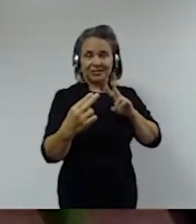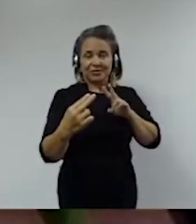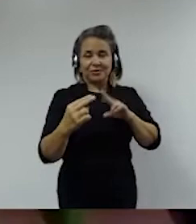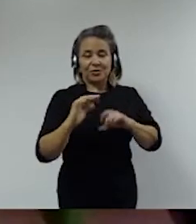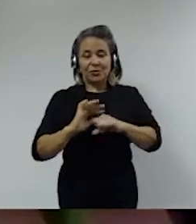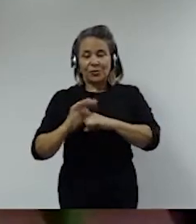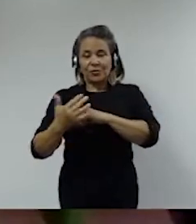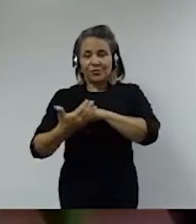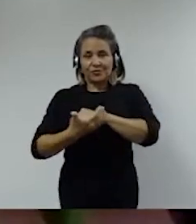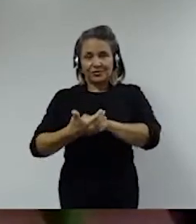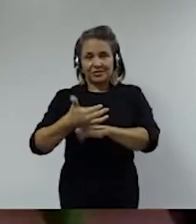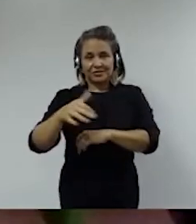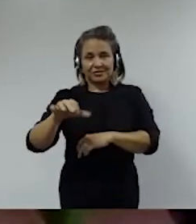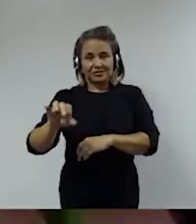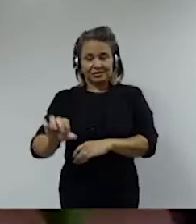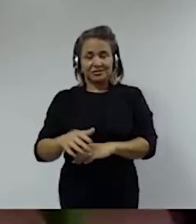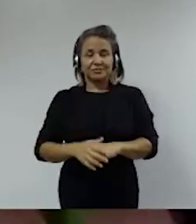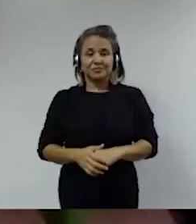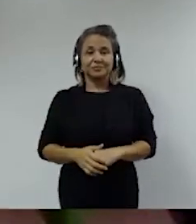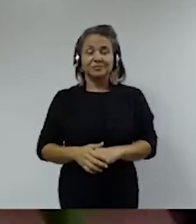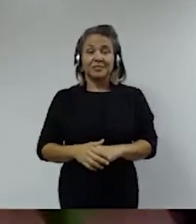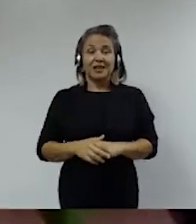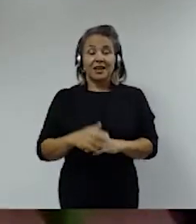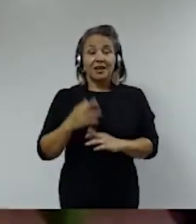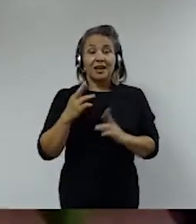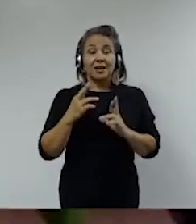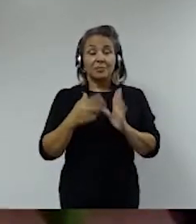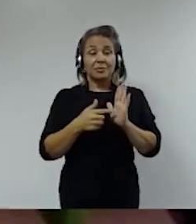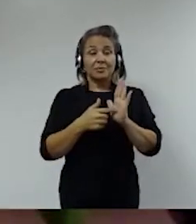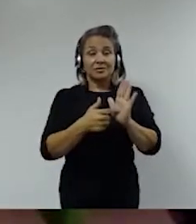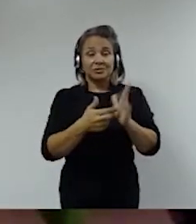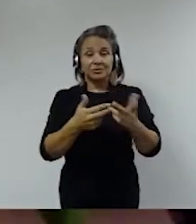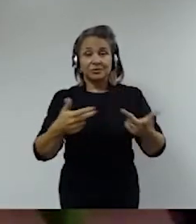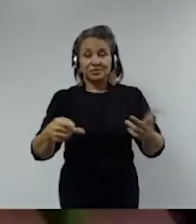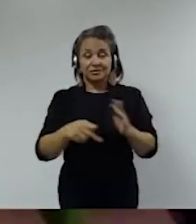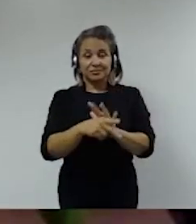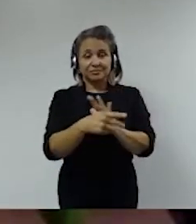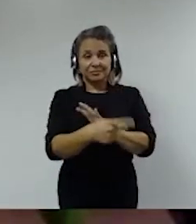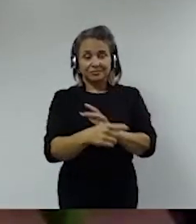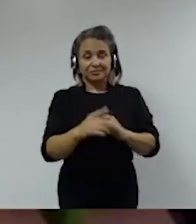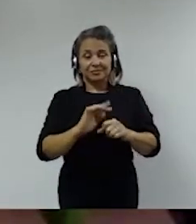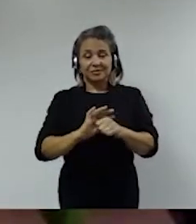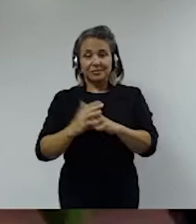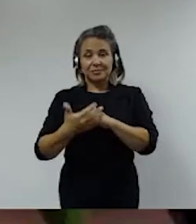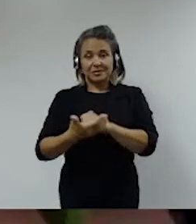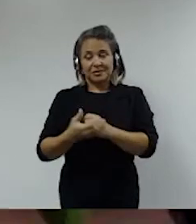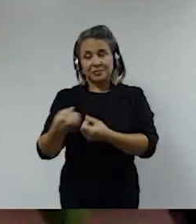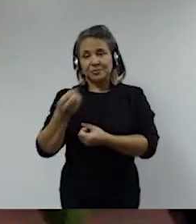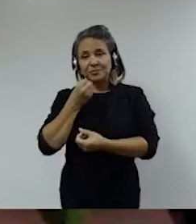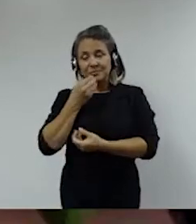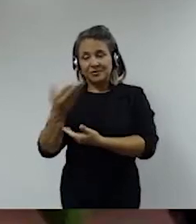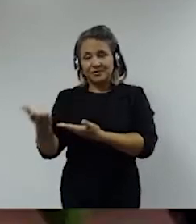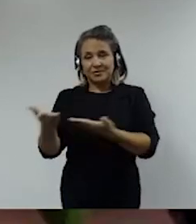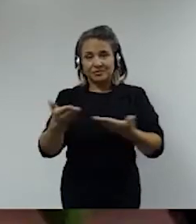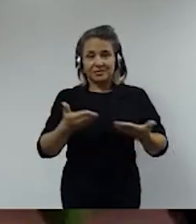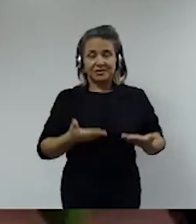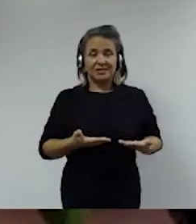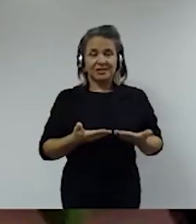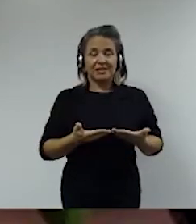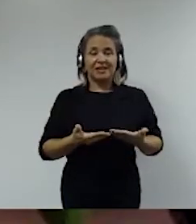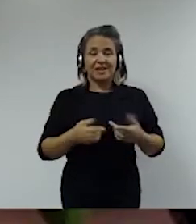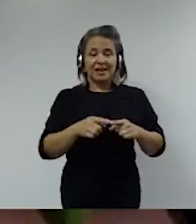Covid-19, Repercussões Jurídicas e Sociais da Pandemia. Sejam muito bem-vindos à Sala